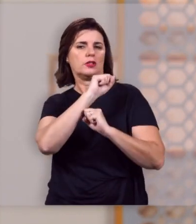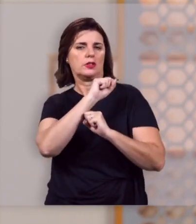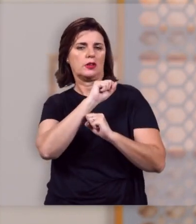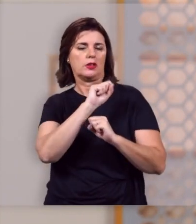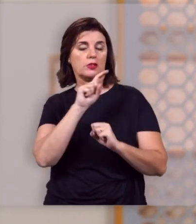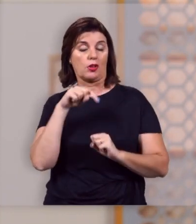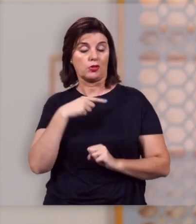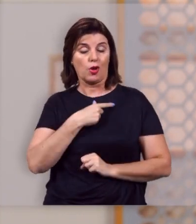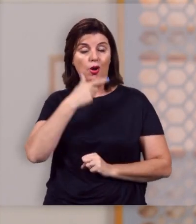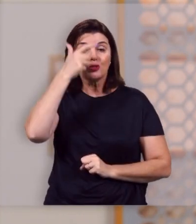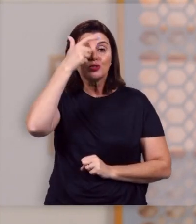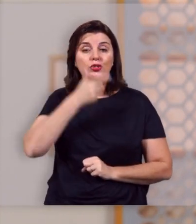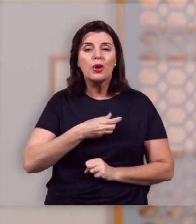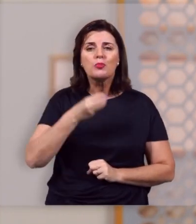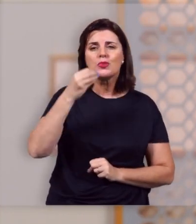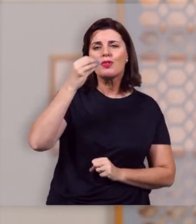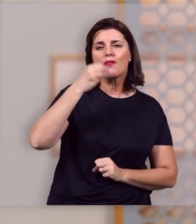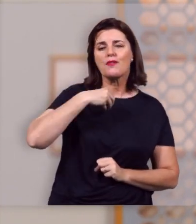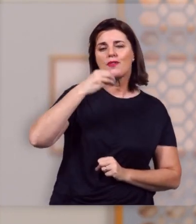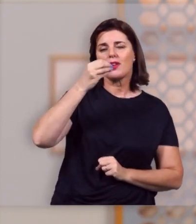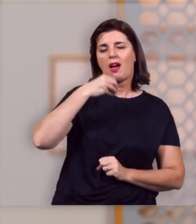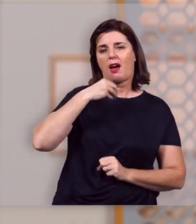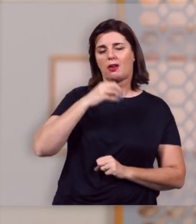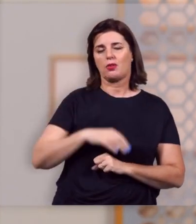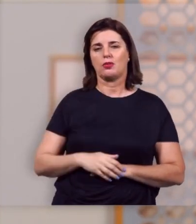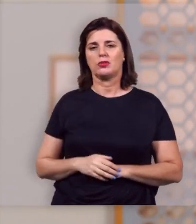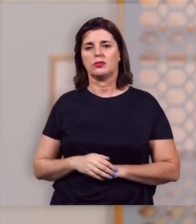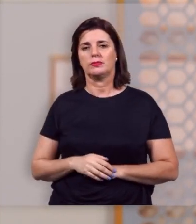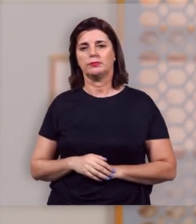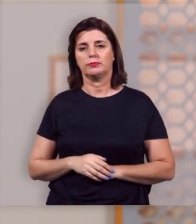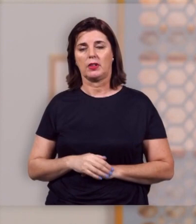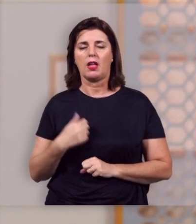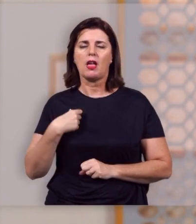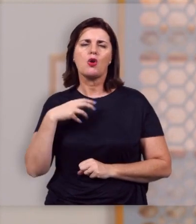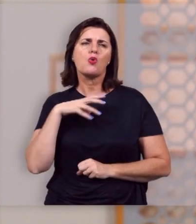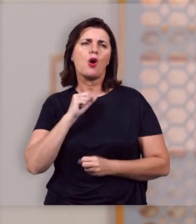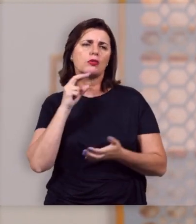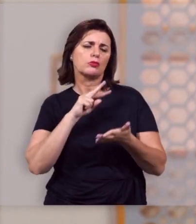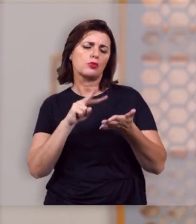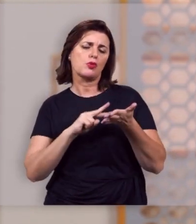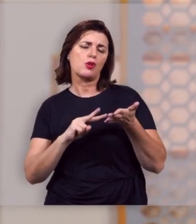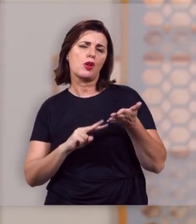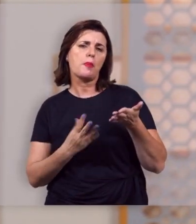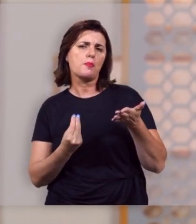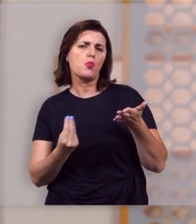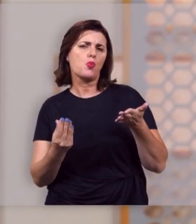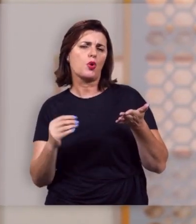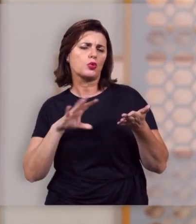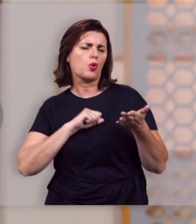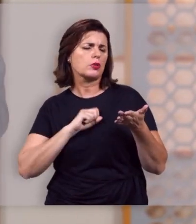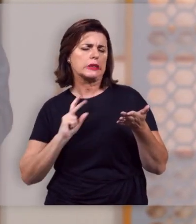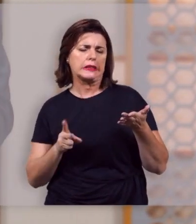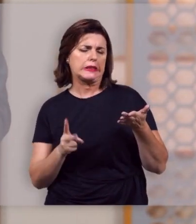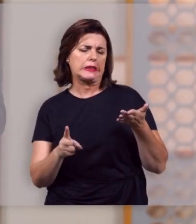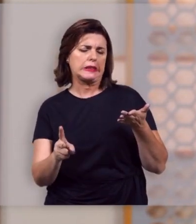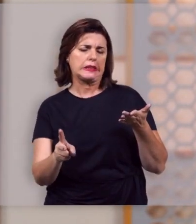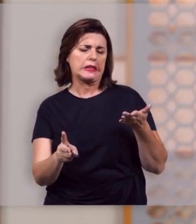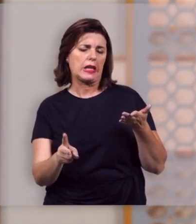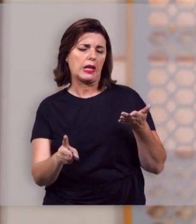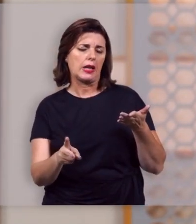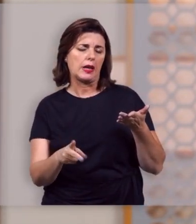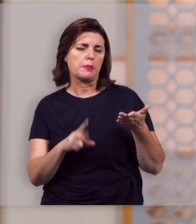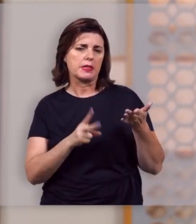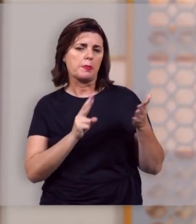mas apesar de sermos fracos. Eu gosto muito de ler, sempre gostei,